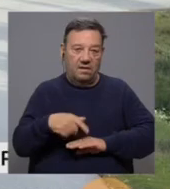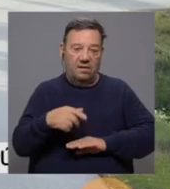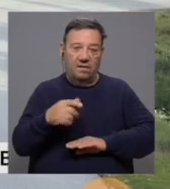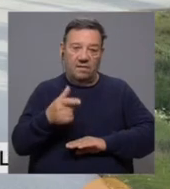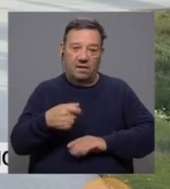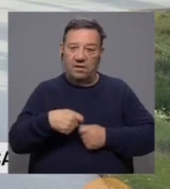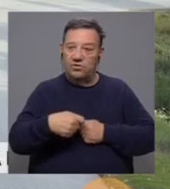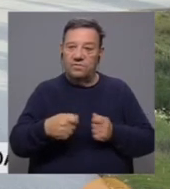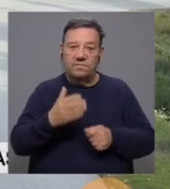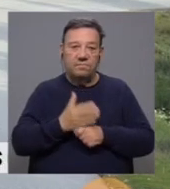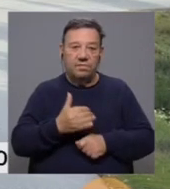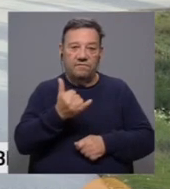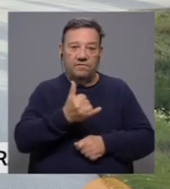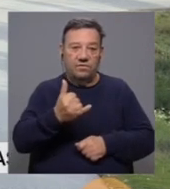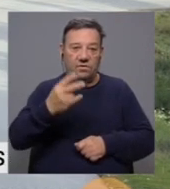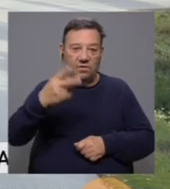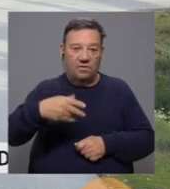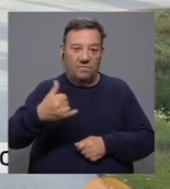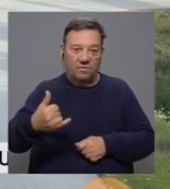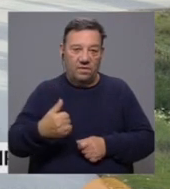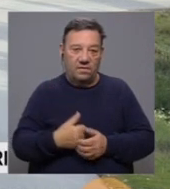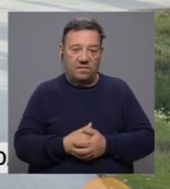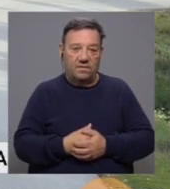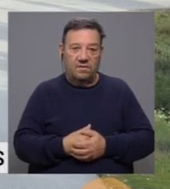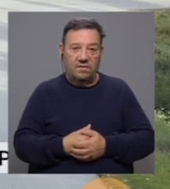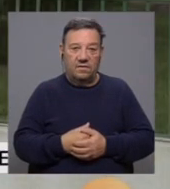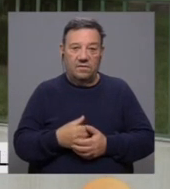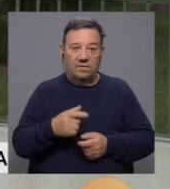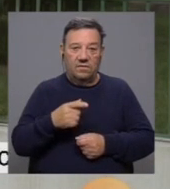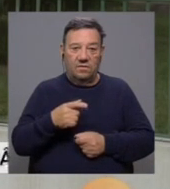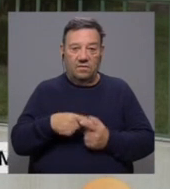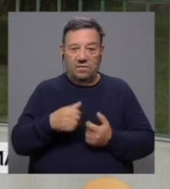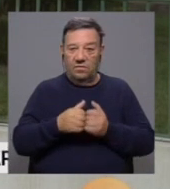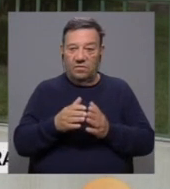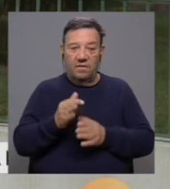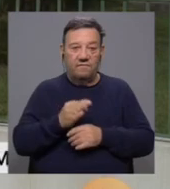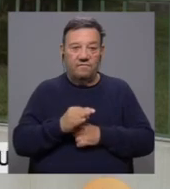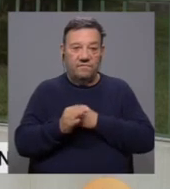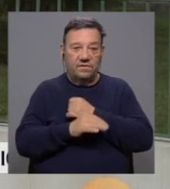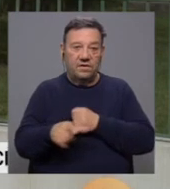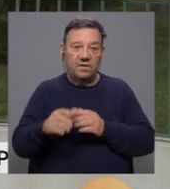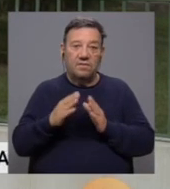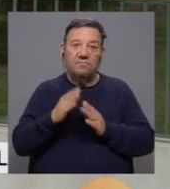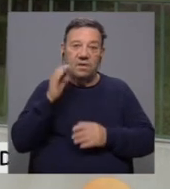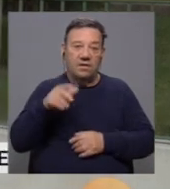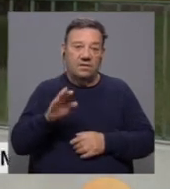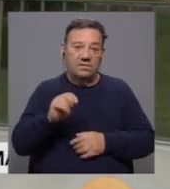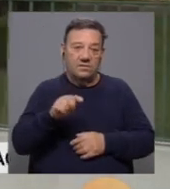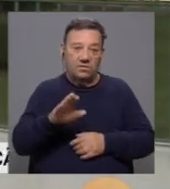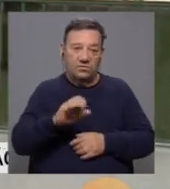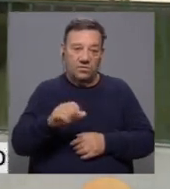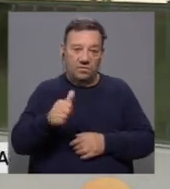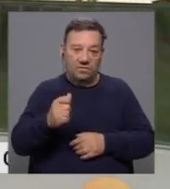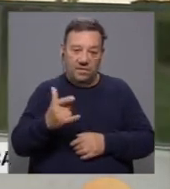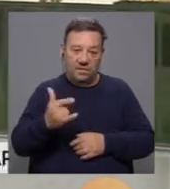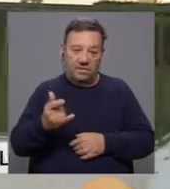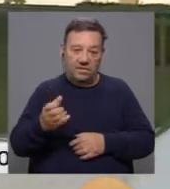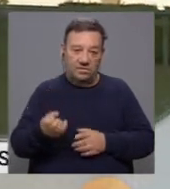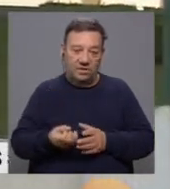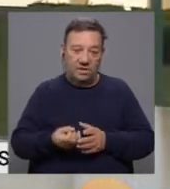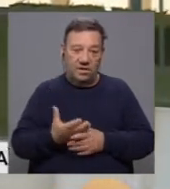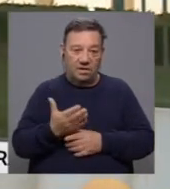uma superfície de 22 km². O orago da freguesia é São João Batista. Apesar de ter sido criada